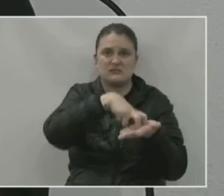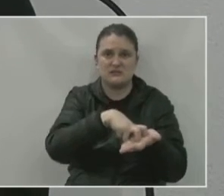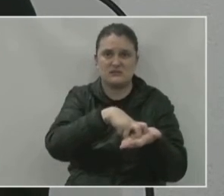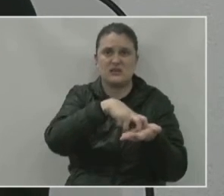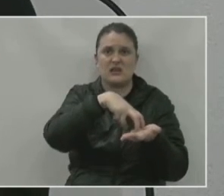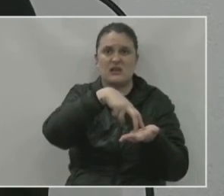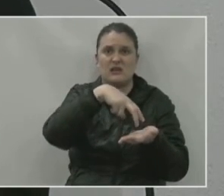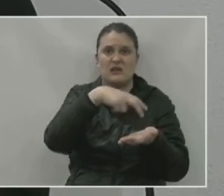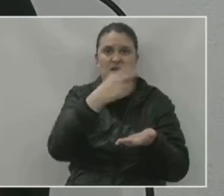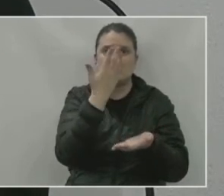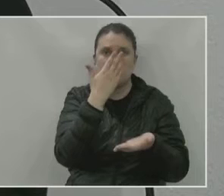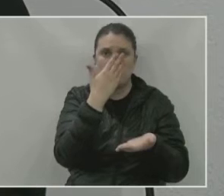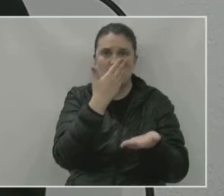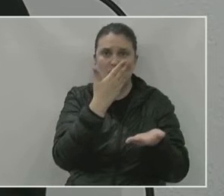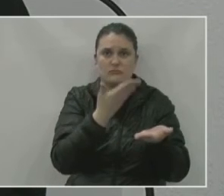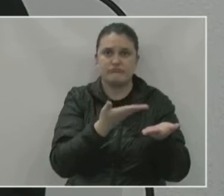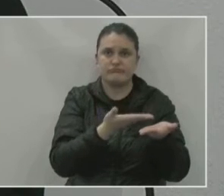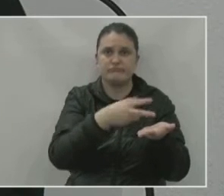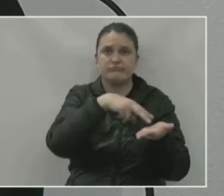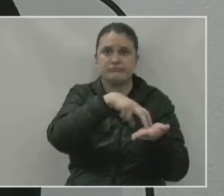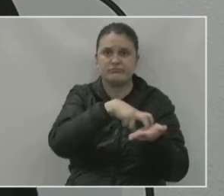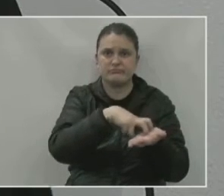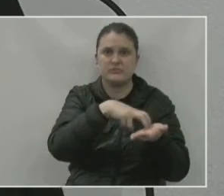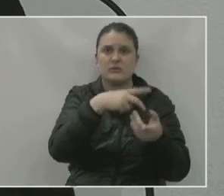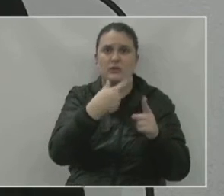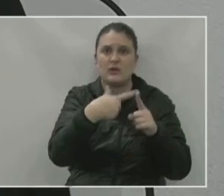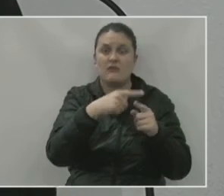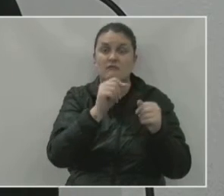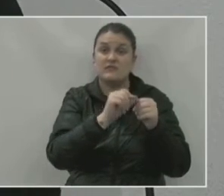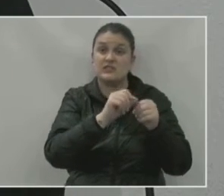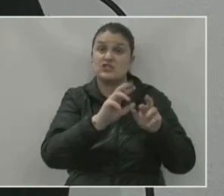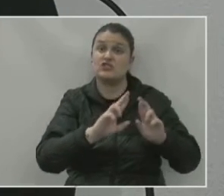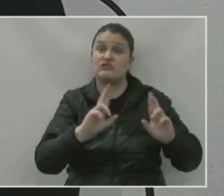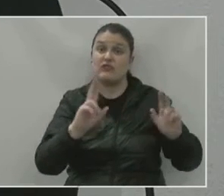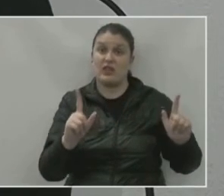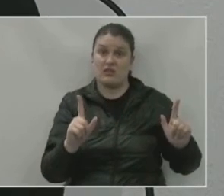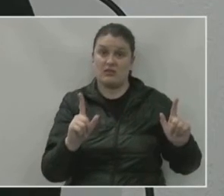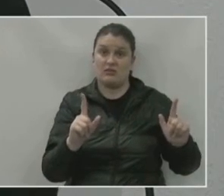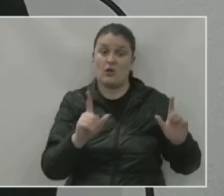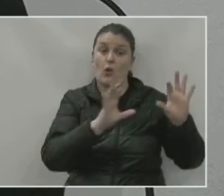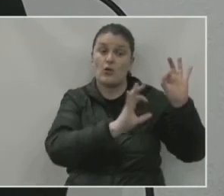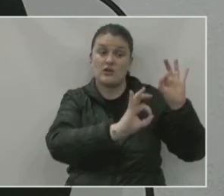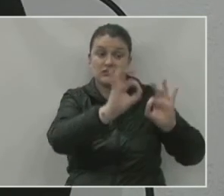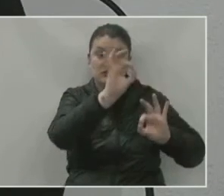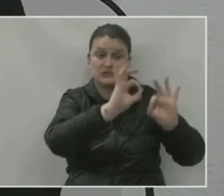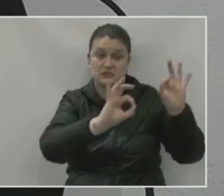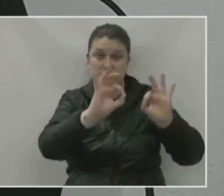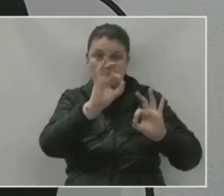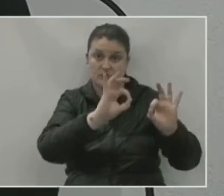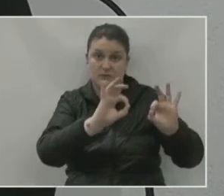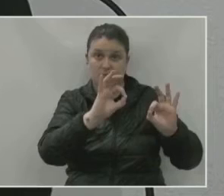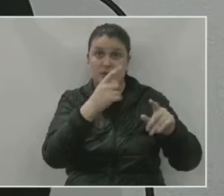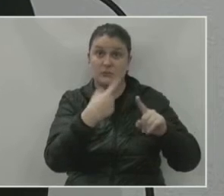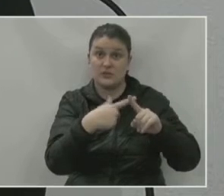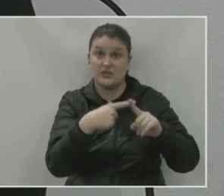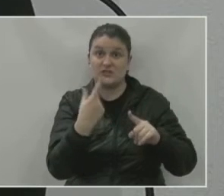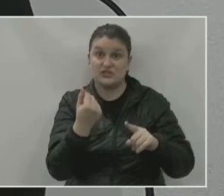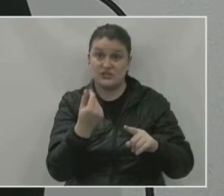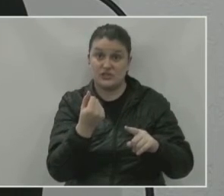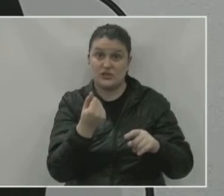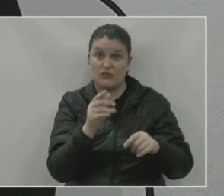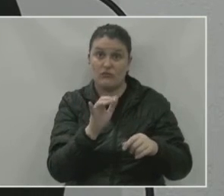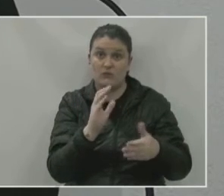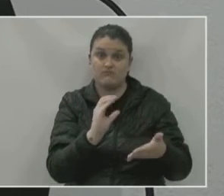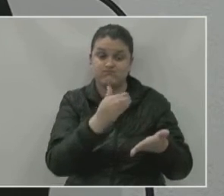espelho. Então, a gente colocaria uma estrutura bem bacana. Com esse dinheiro também